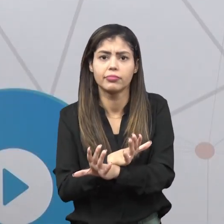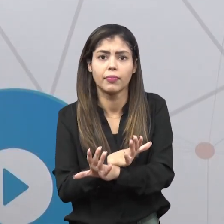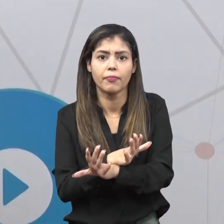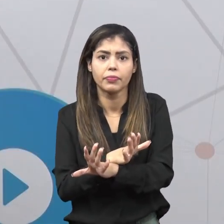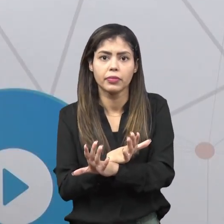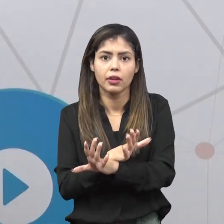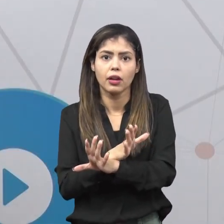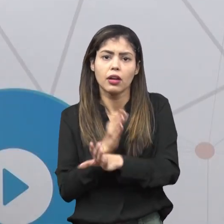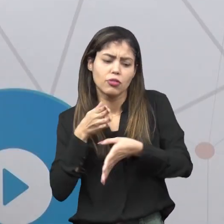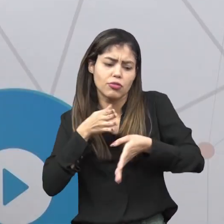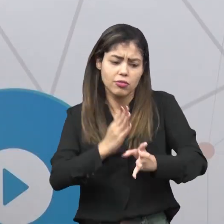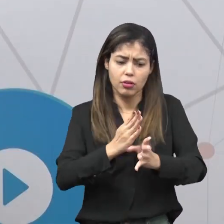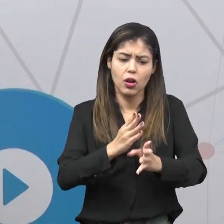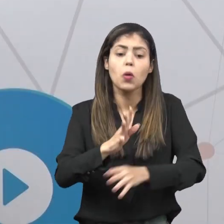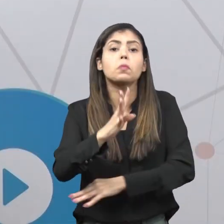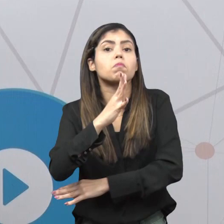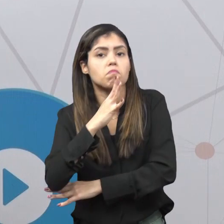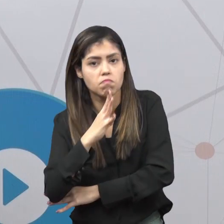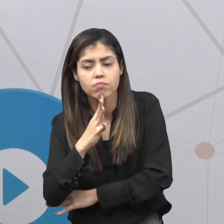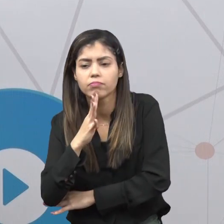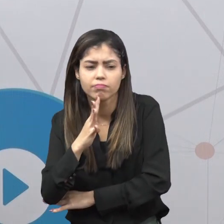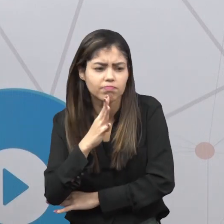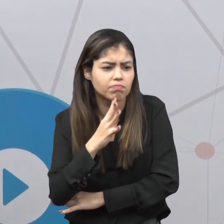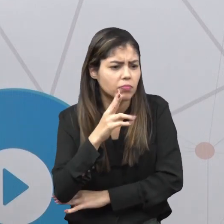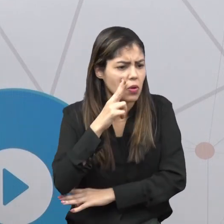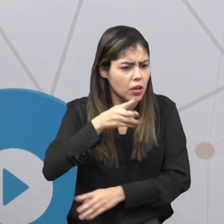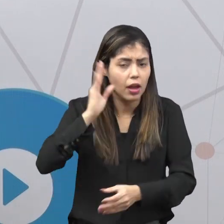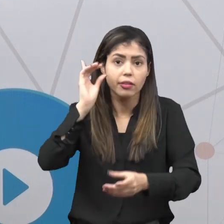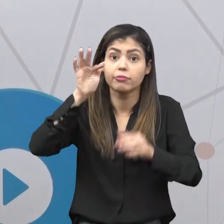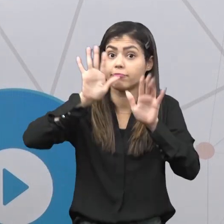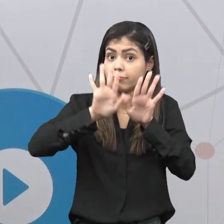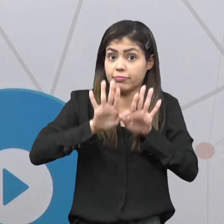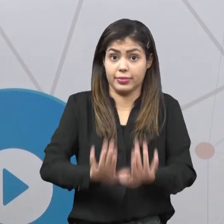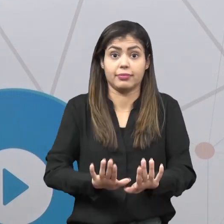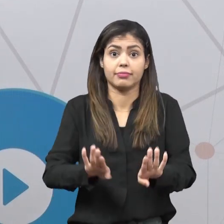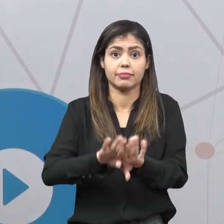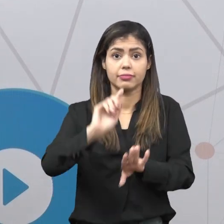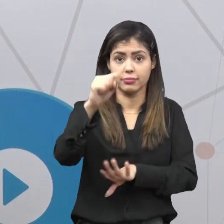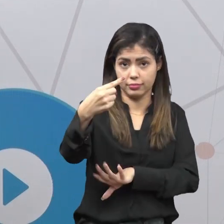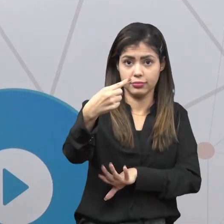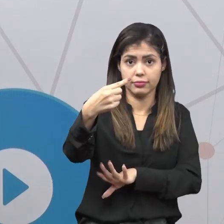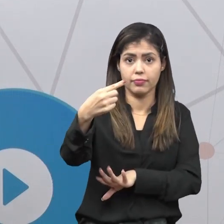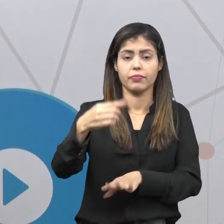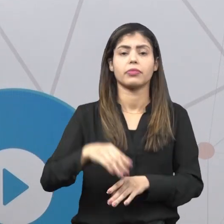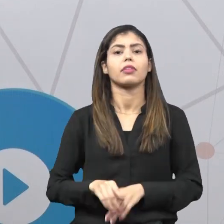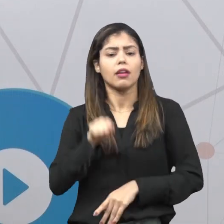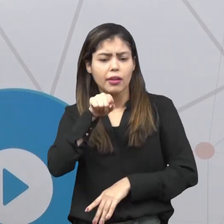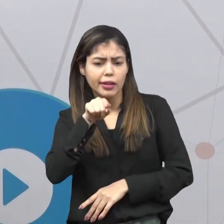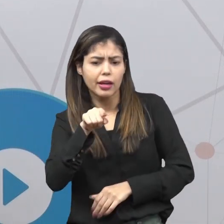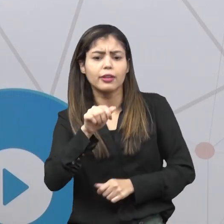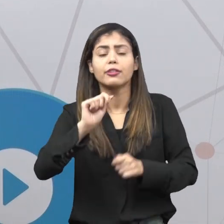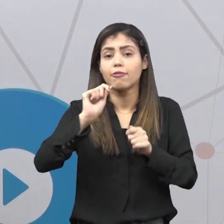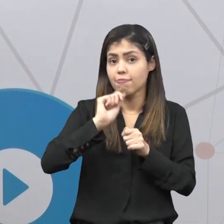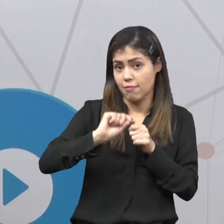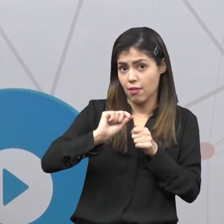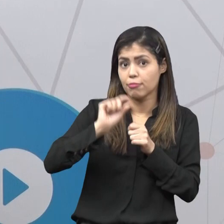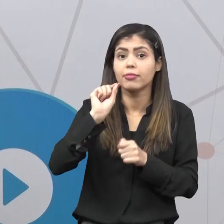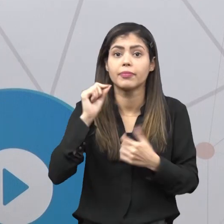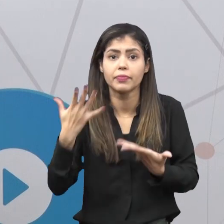não se estabelecendo, mas conhecendo, acaba se fixando, acaba chegando. E isso, de fato, faz com que a